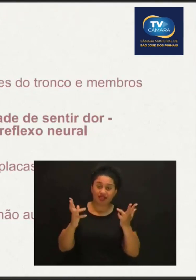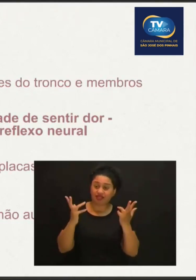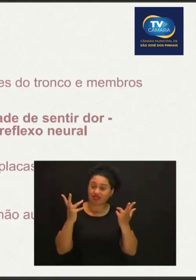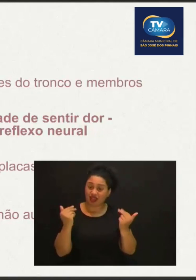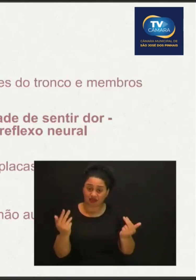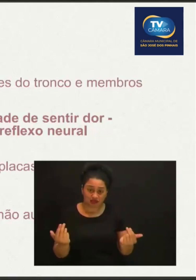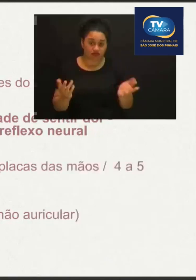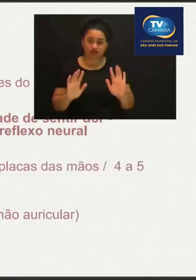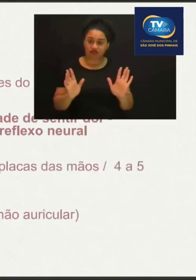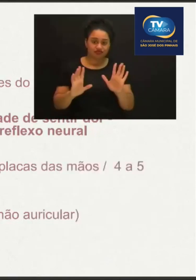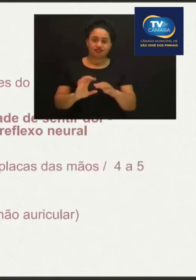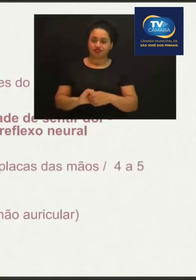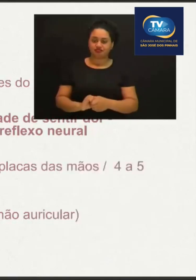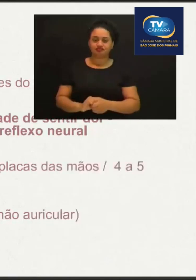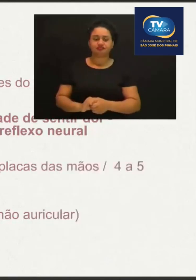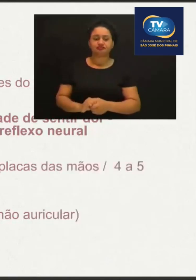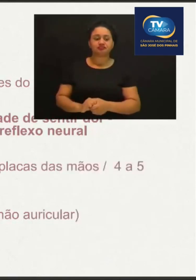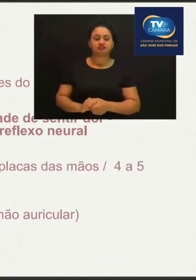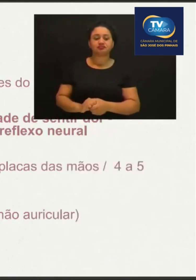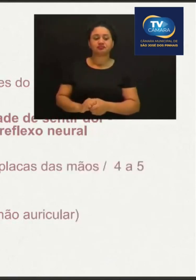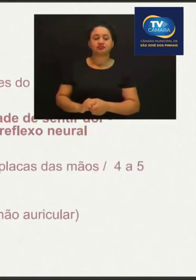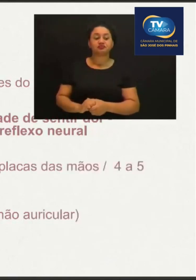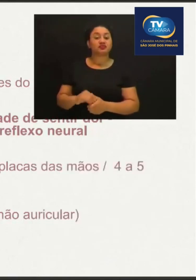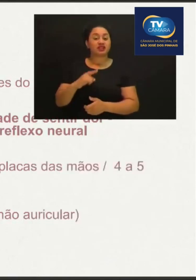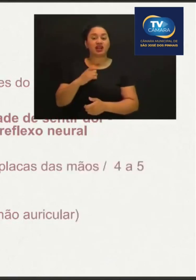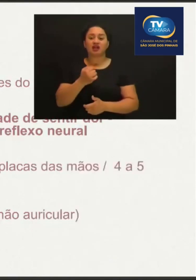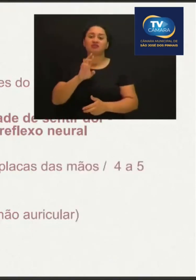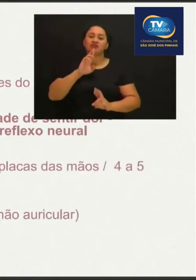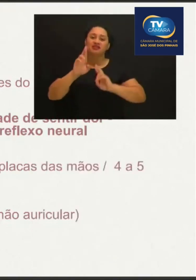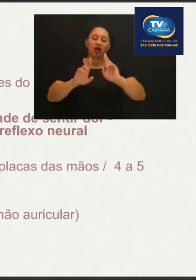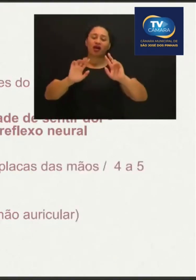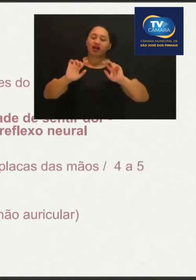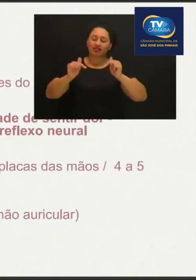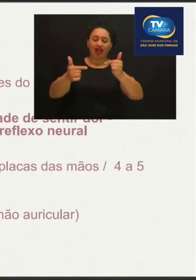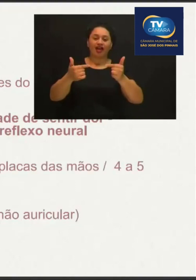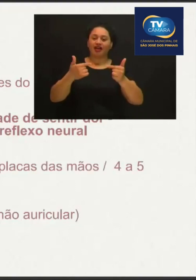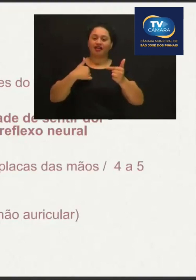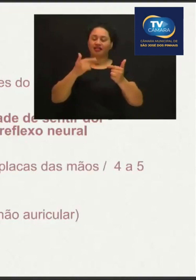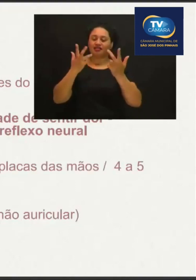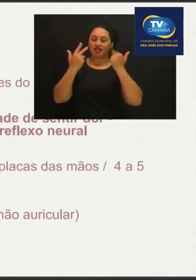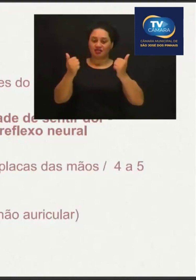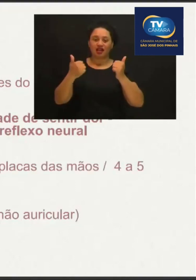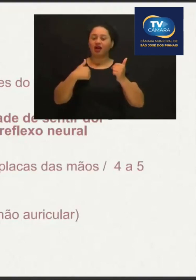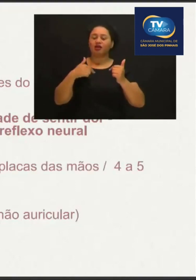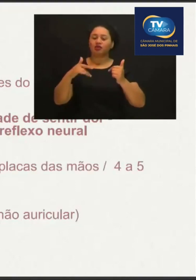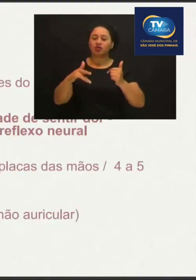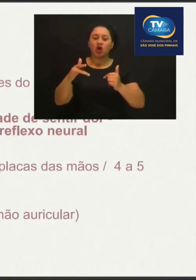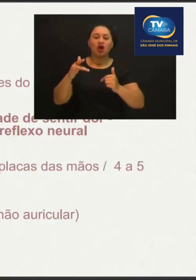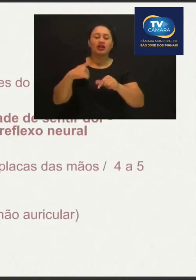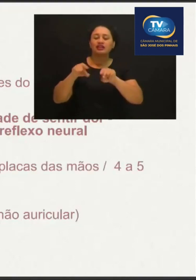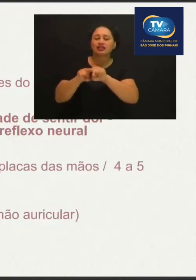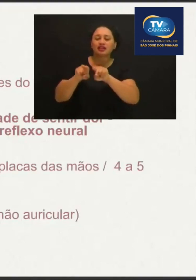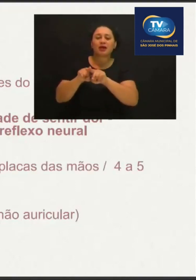espontaneamente. Nós temos respostas reflexas ao toque e a capacidade de sentir